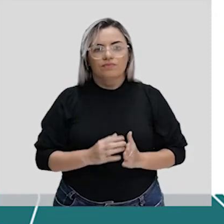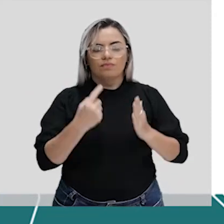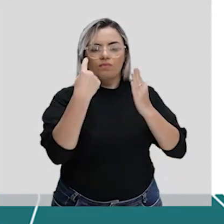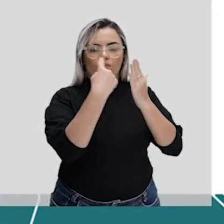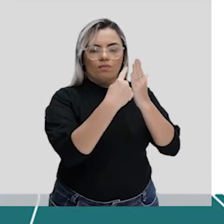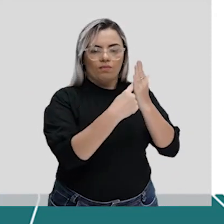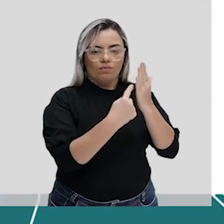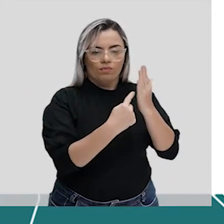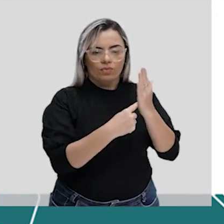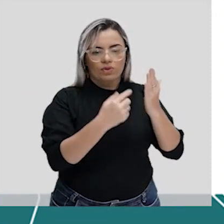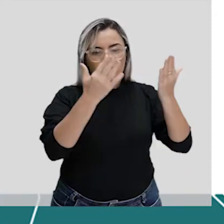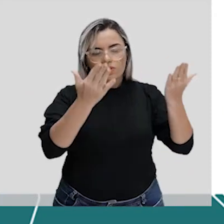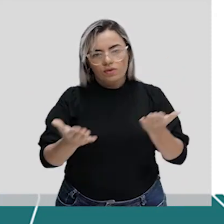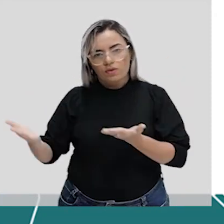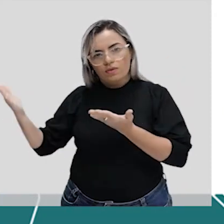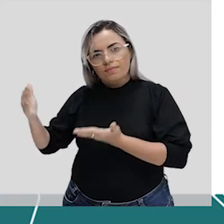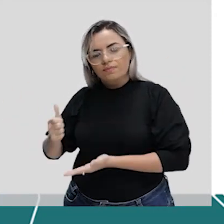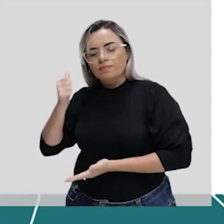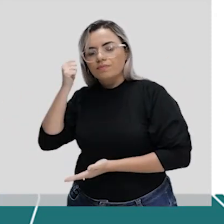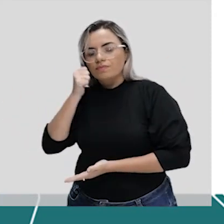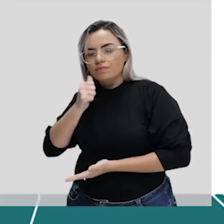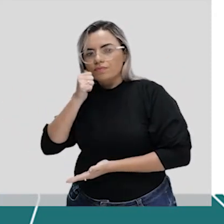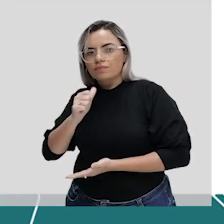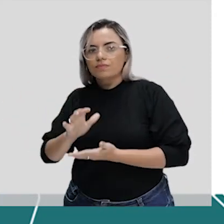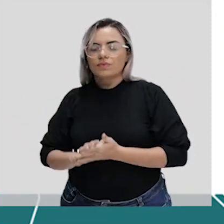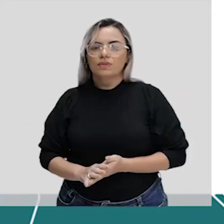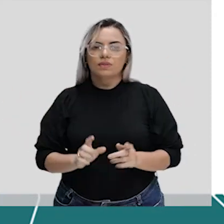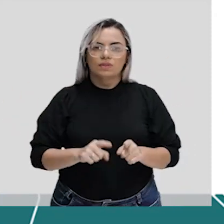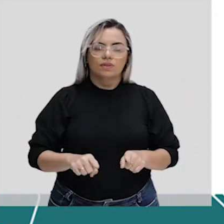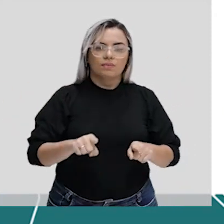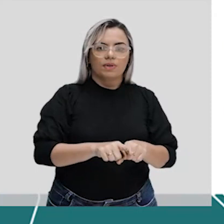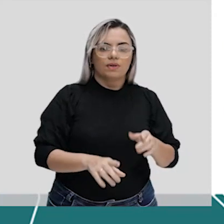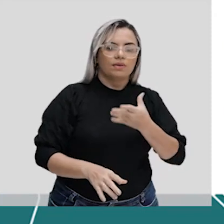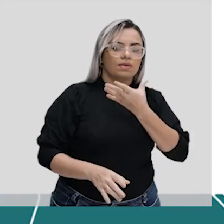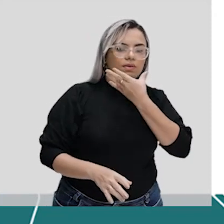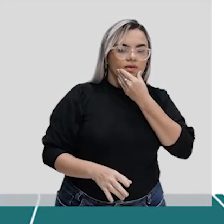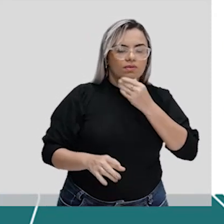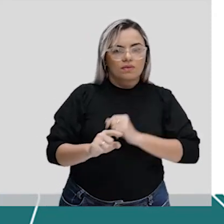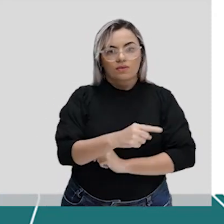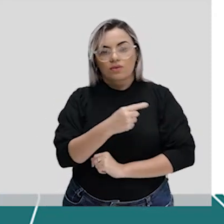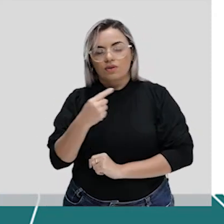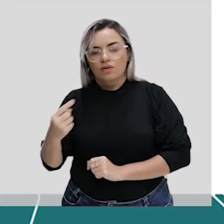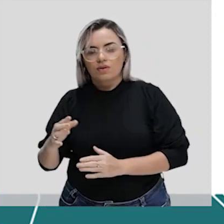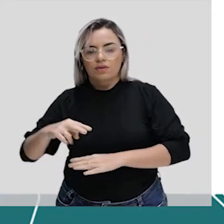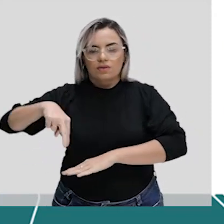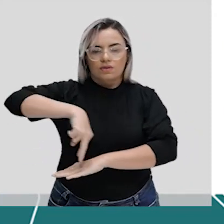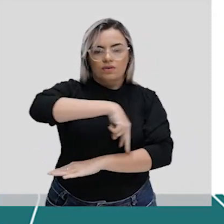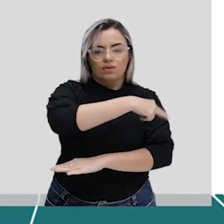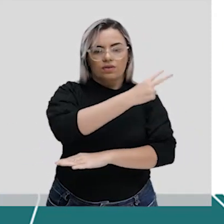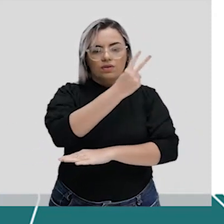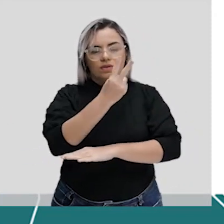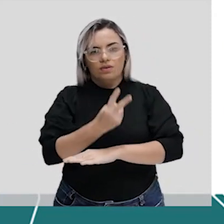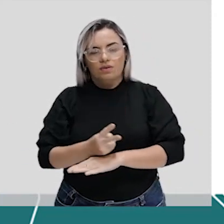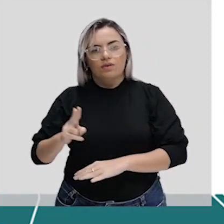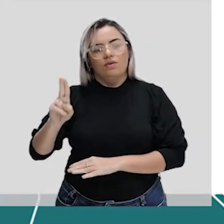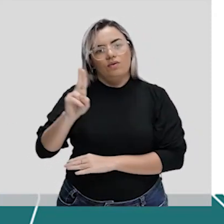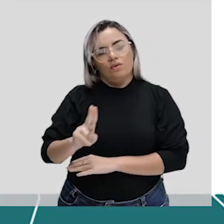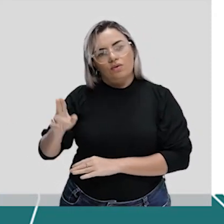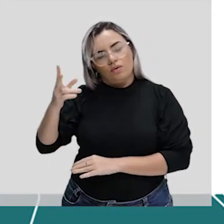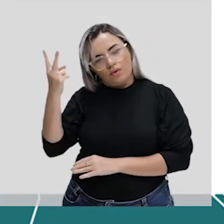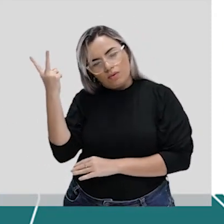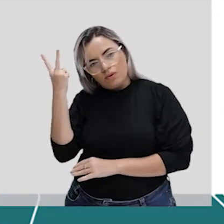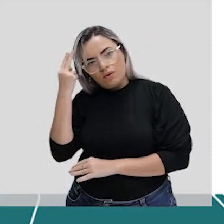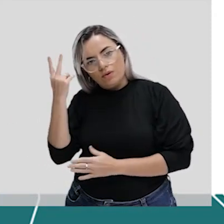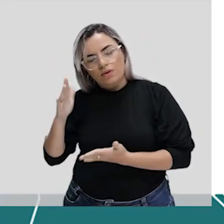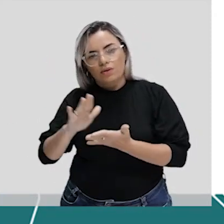existe a ginástica feminina e a ginástica masculina. A ginástica artística, geralmente eles